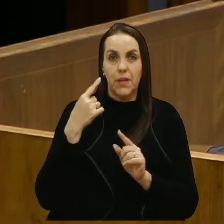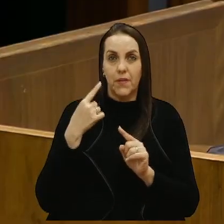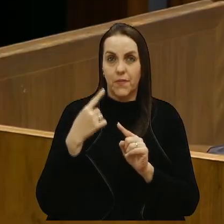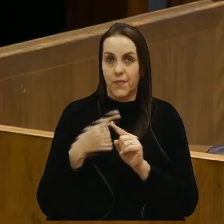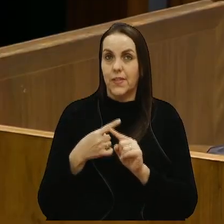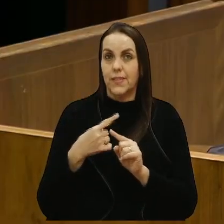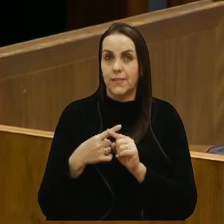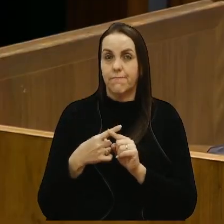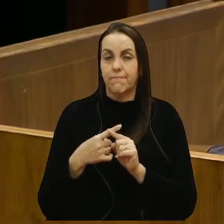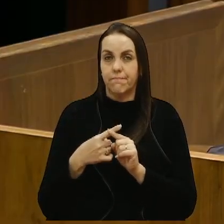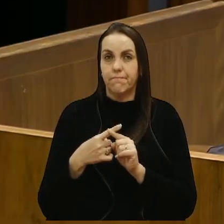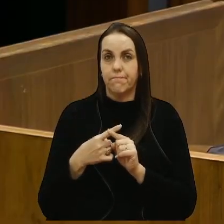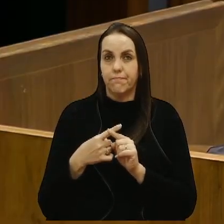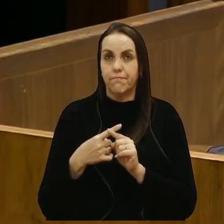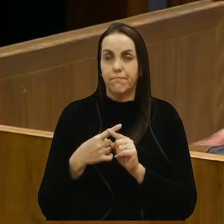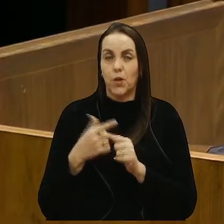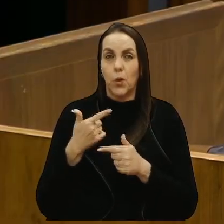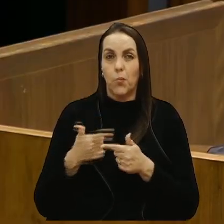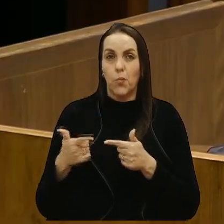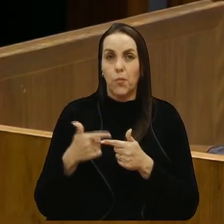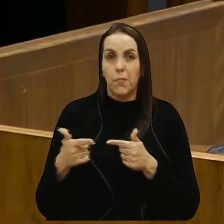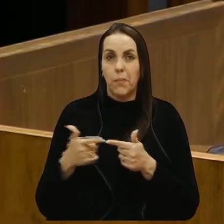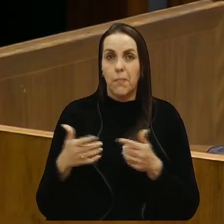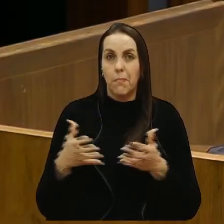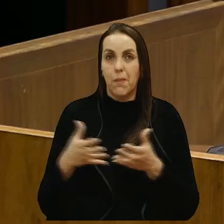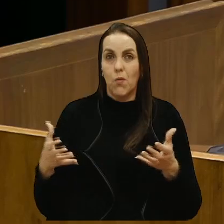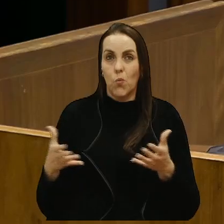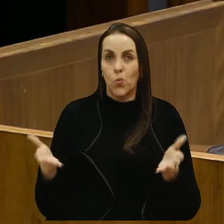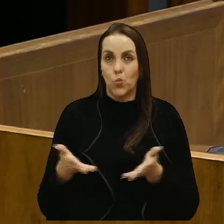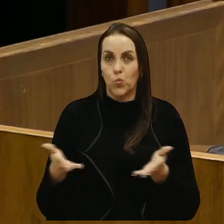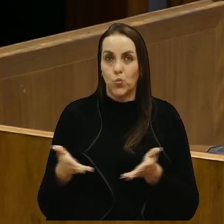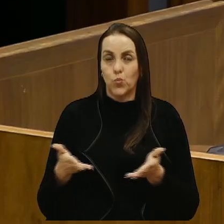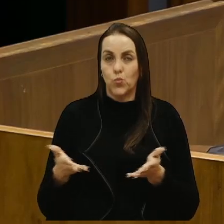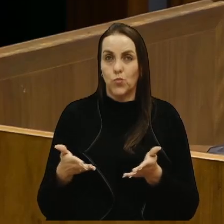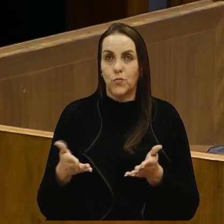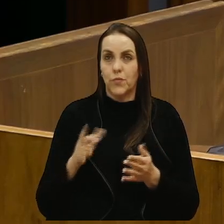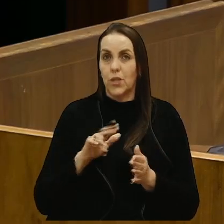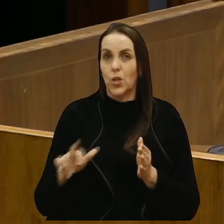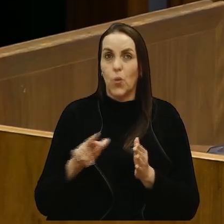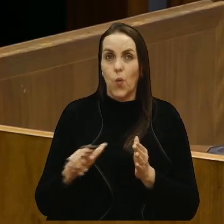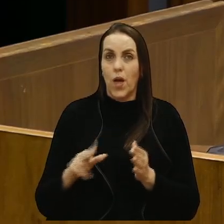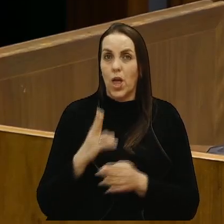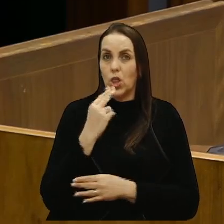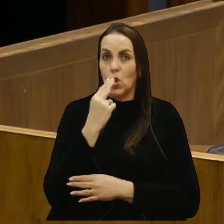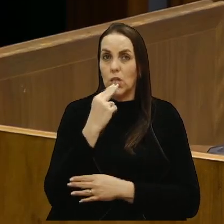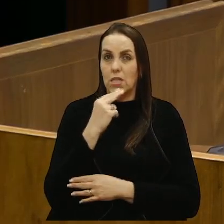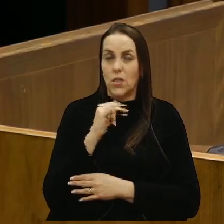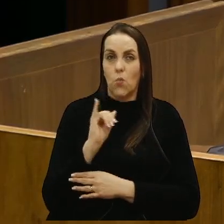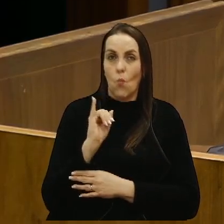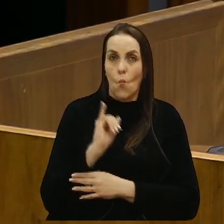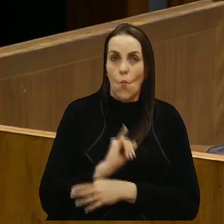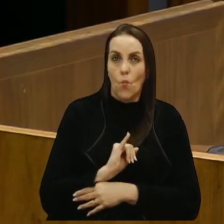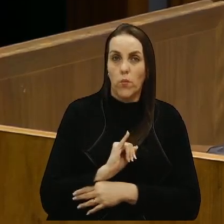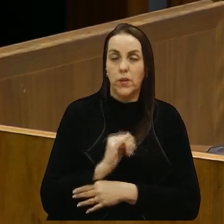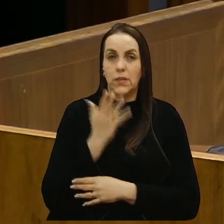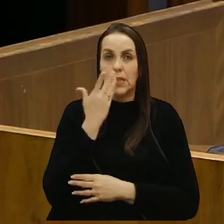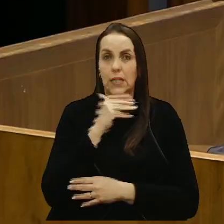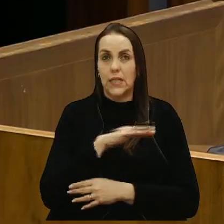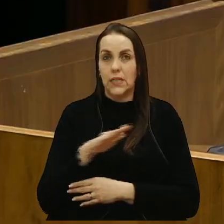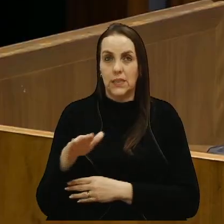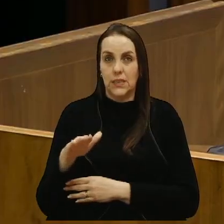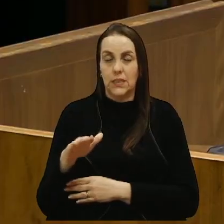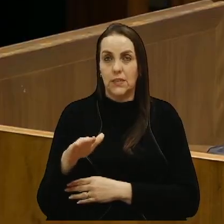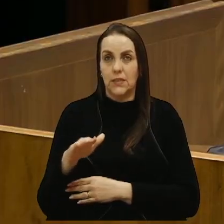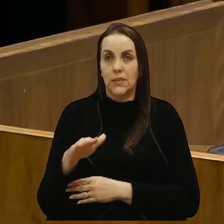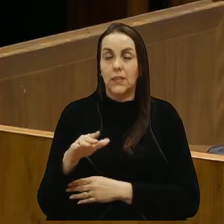vez, o problema maior hoje não é mais a desnutrição entre as crianças e